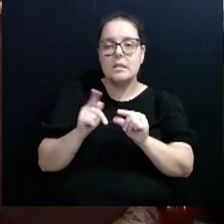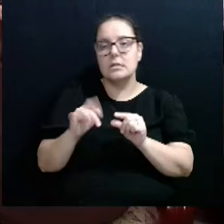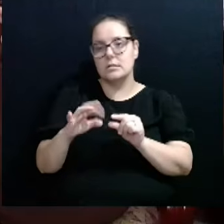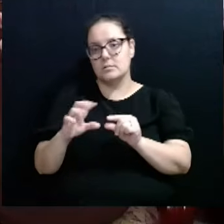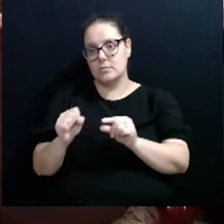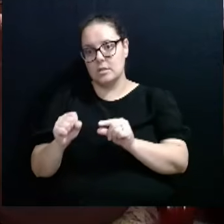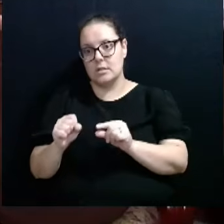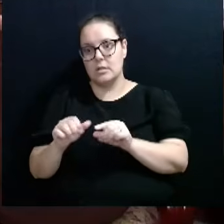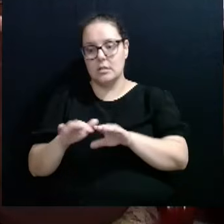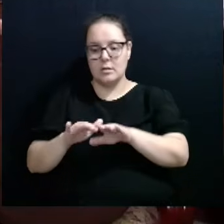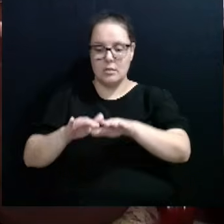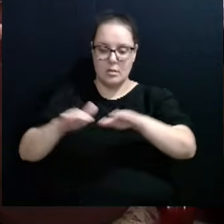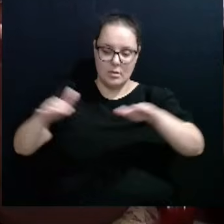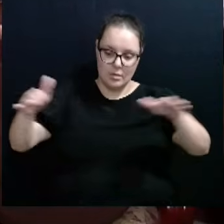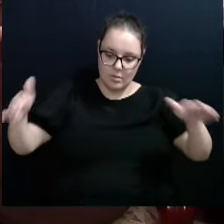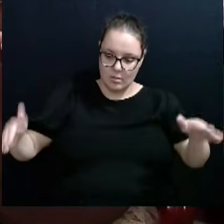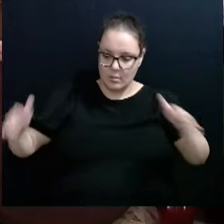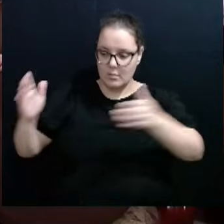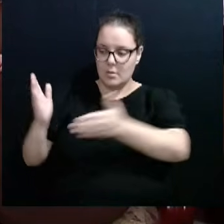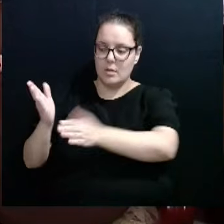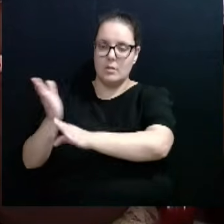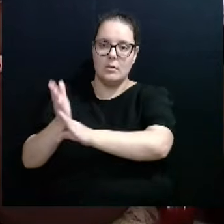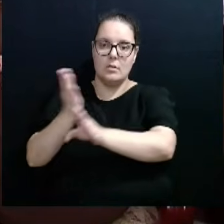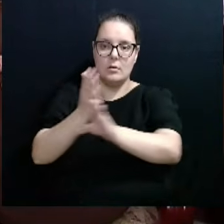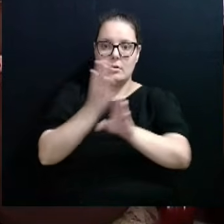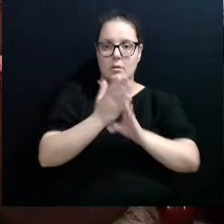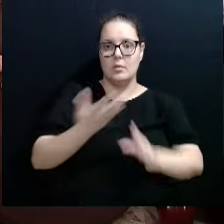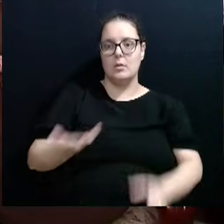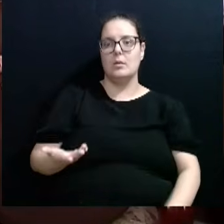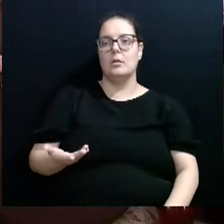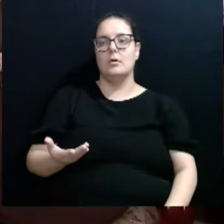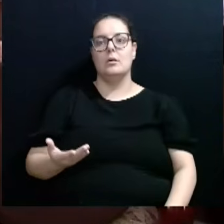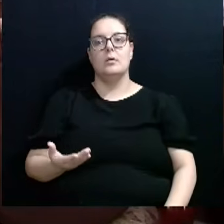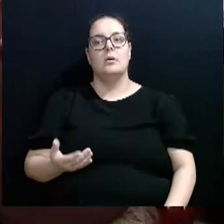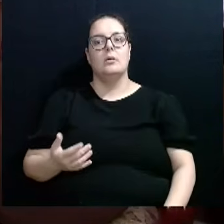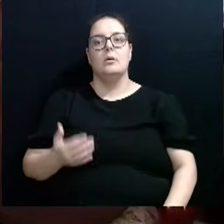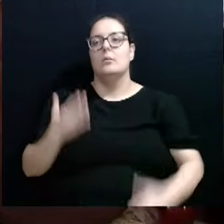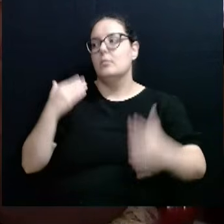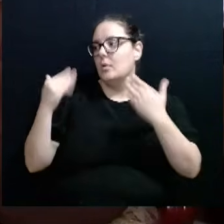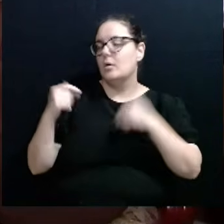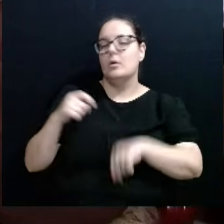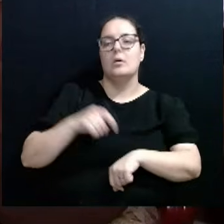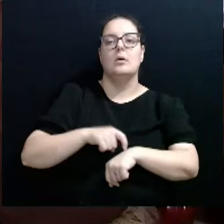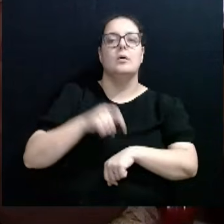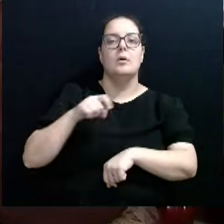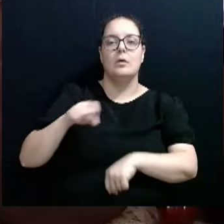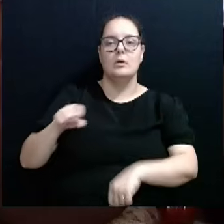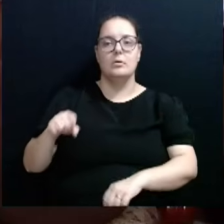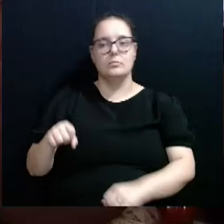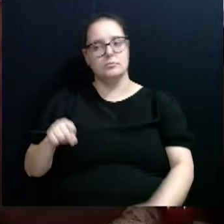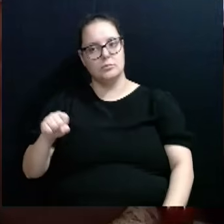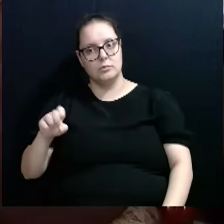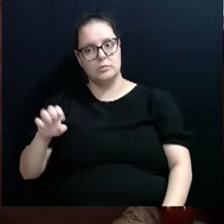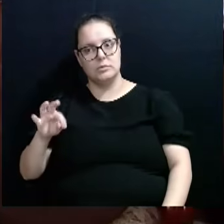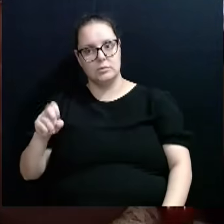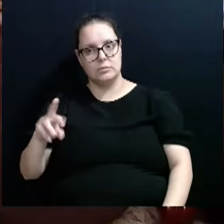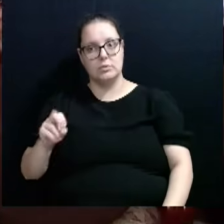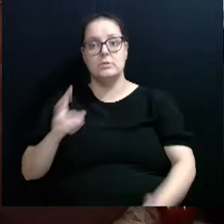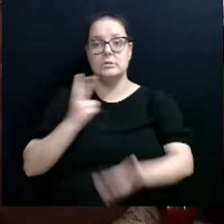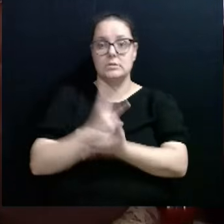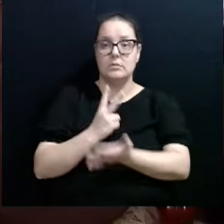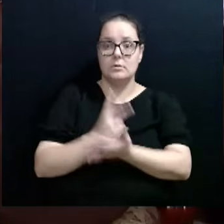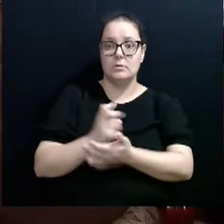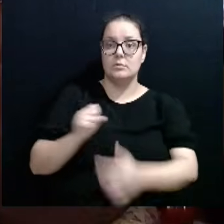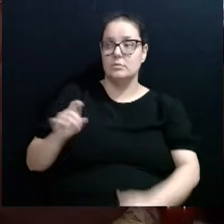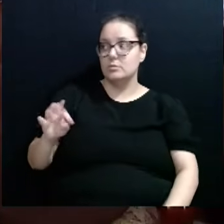mesona e aí dava assim uma hora ibope nessa hora dos stories. Isso sempre nos stories, tá? Que